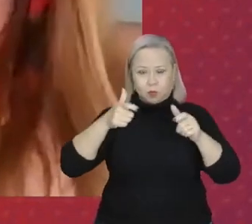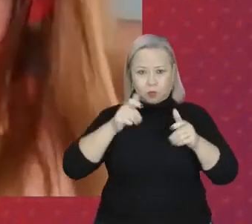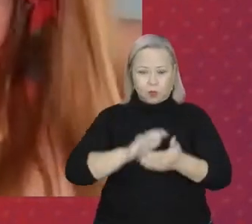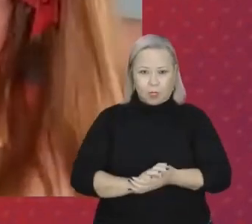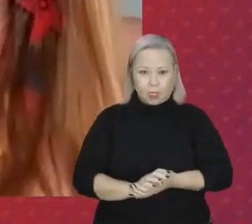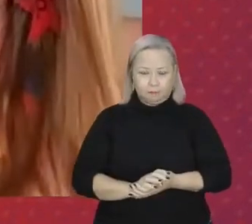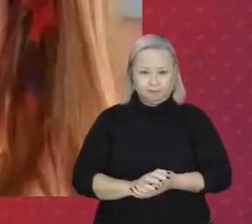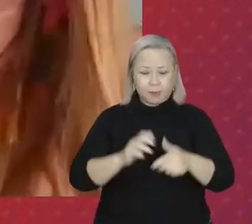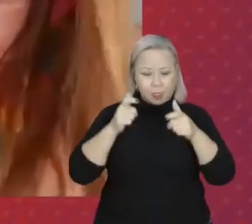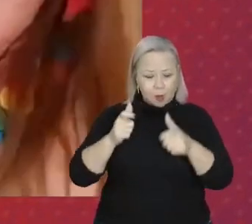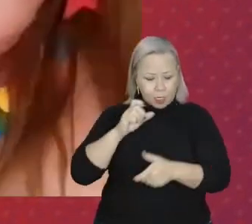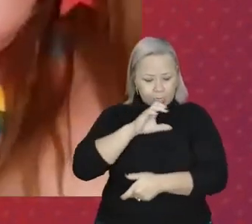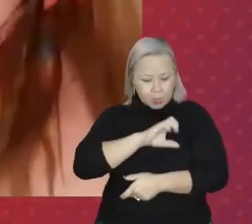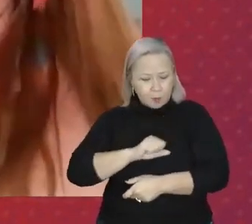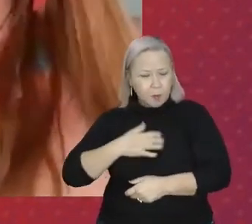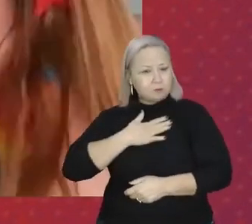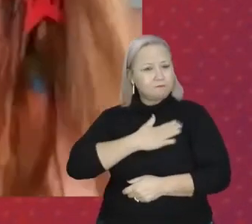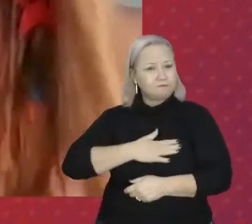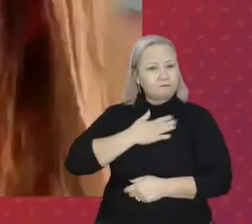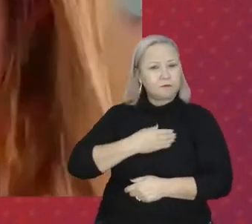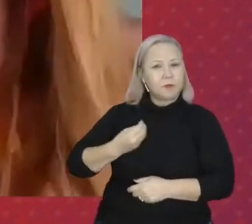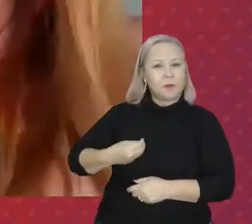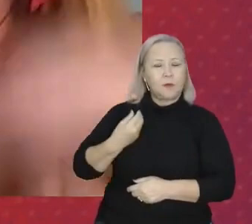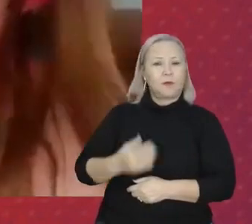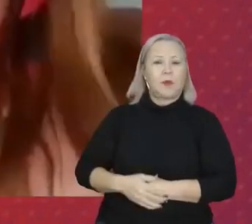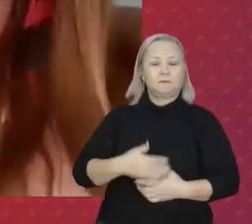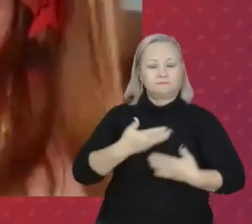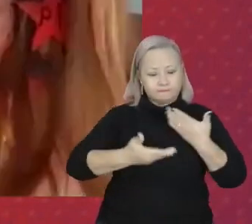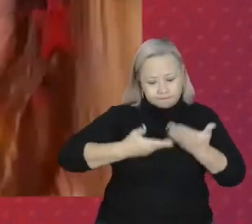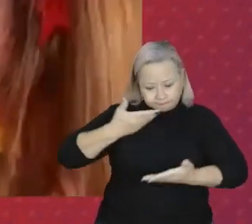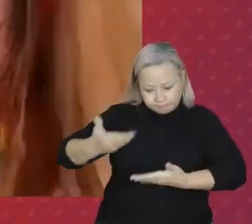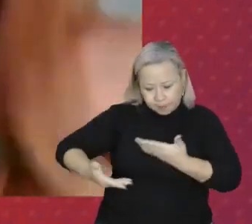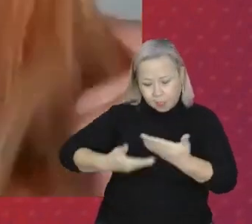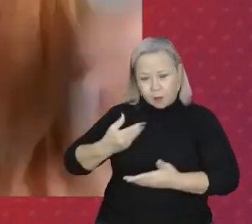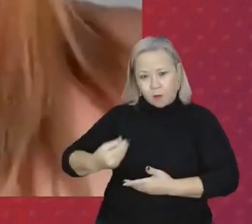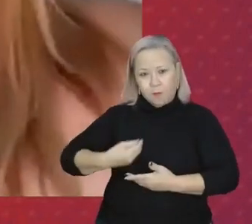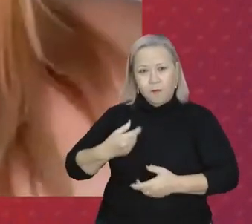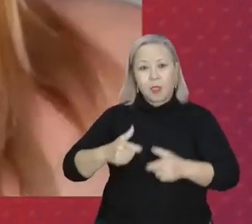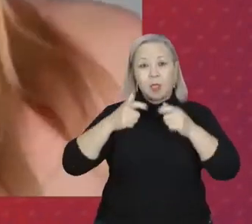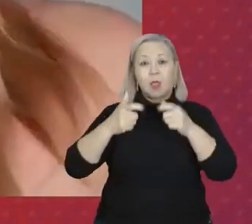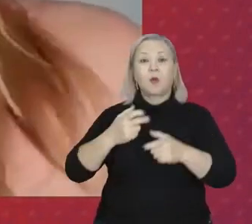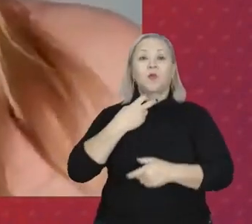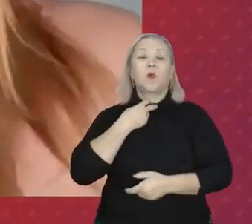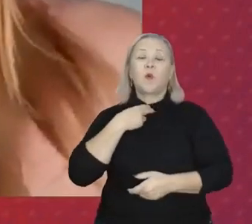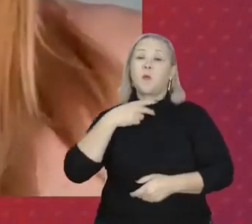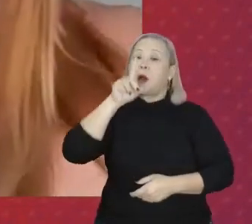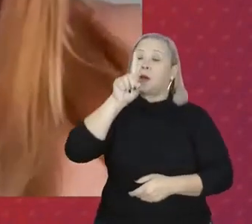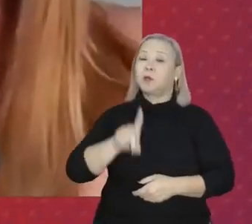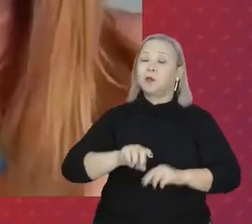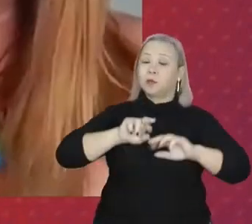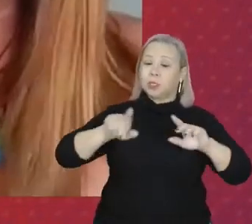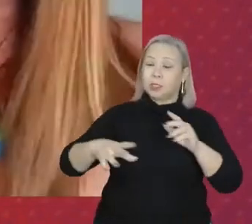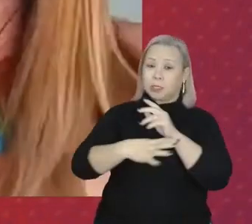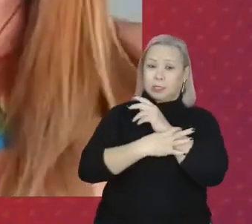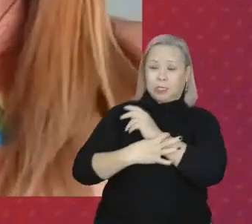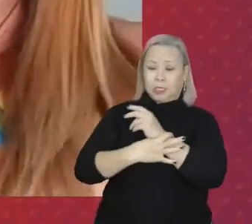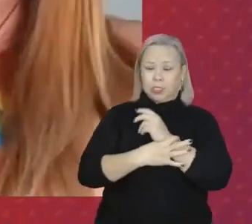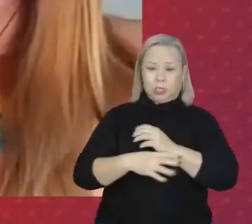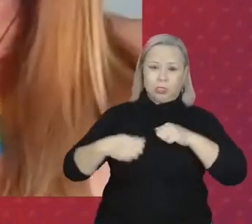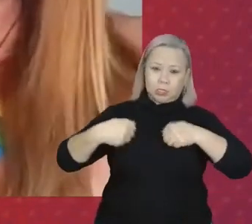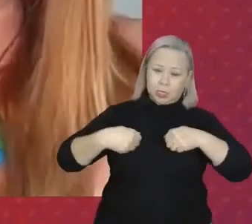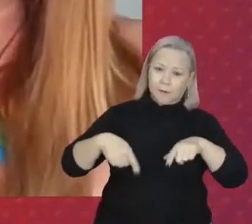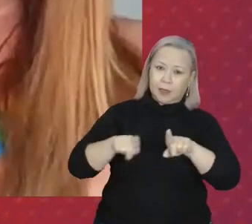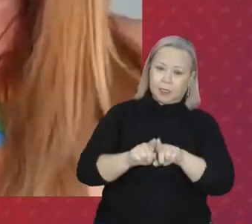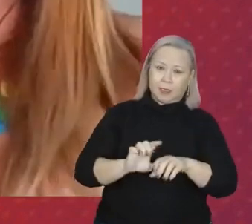o espaço do bem-viver, o espaço do conviver, o espaço do ocupar, o espaço dos direitos e das garantias de direitos. A